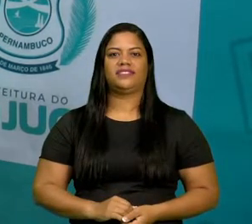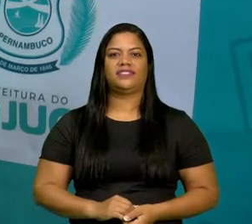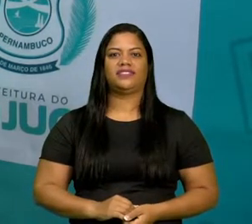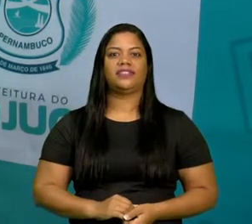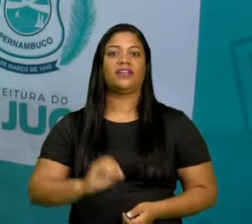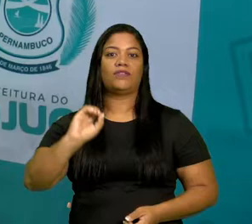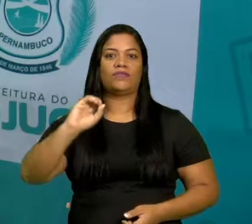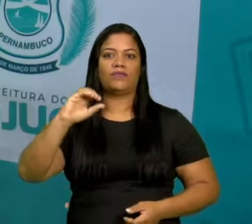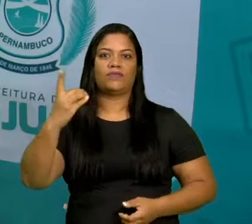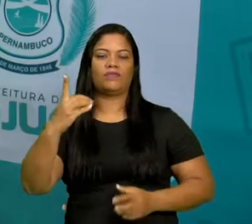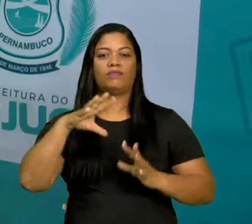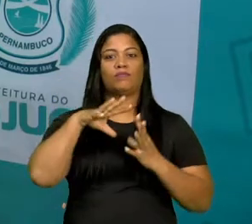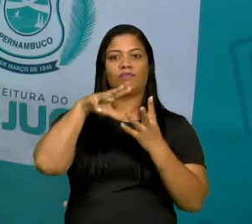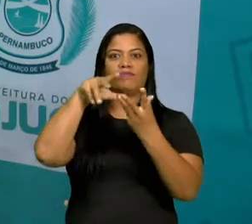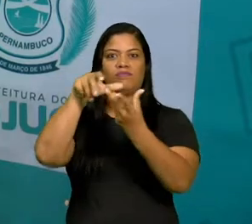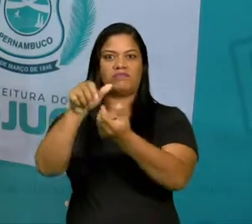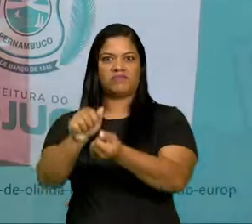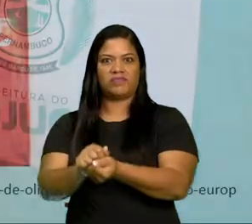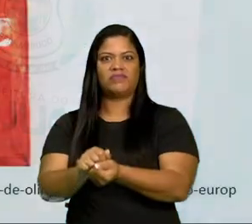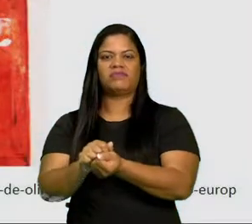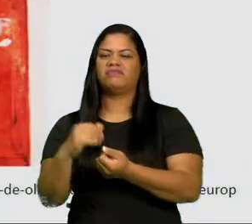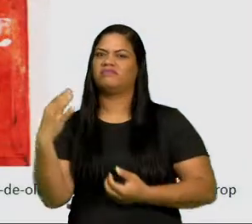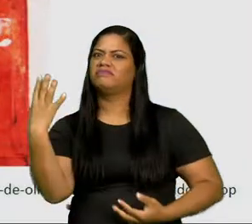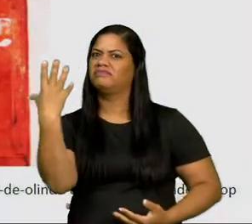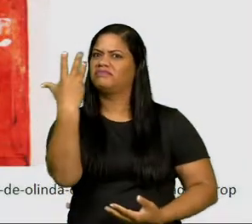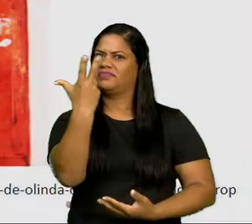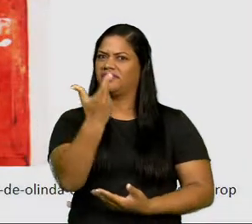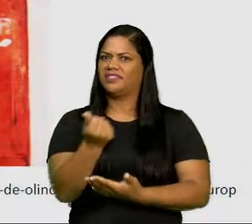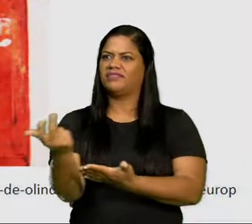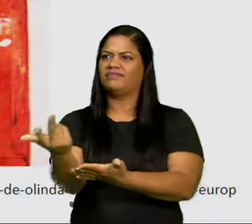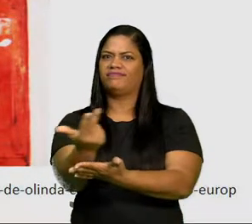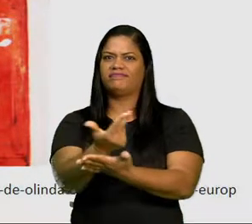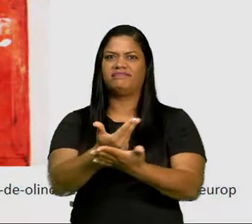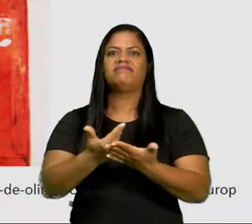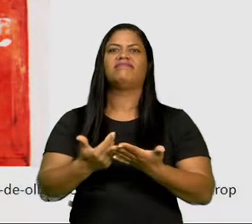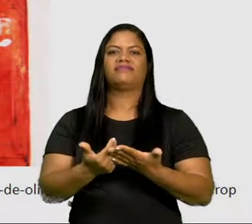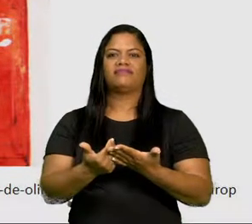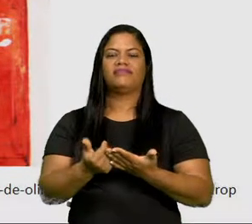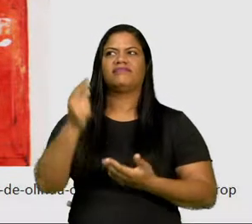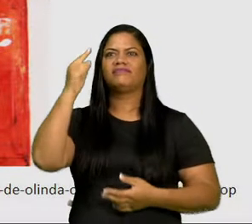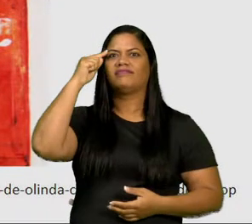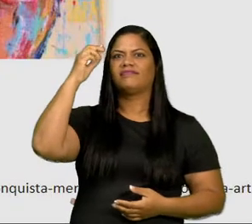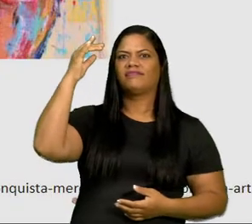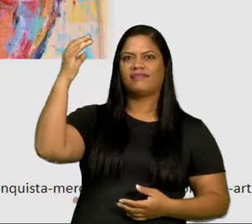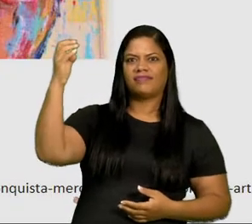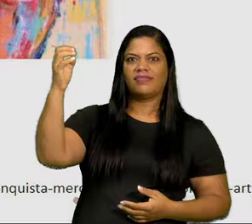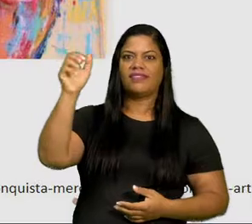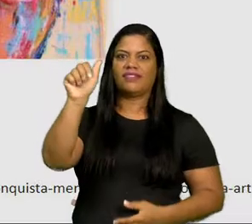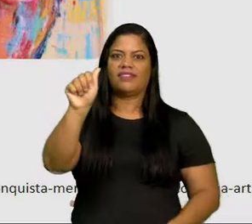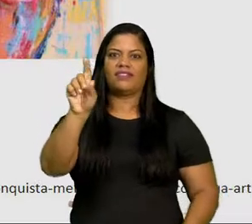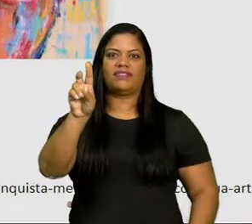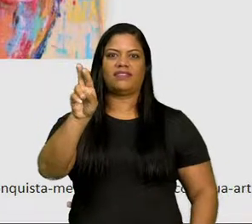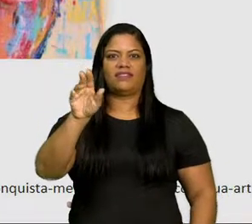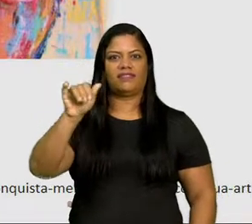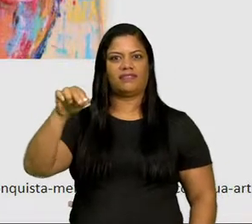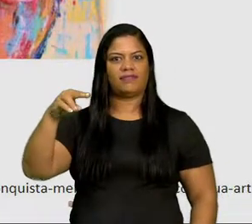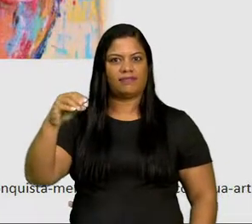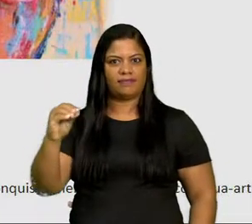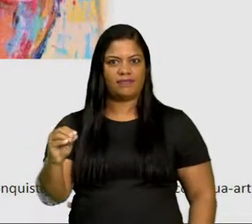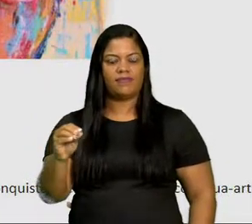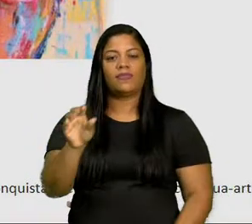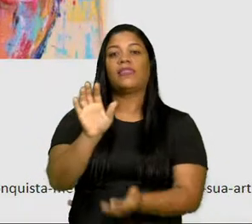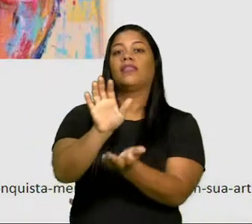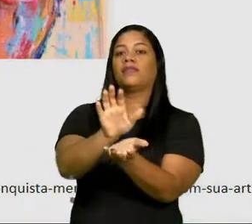De Olinda para o mundo. Olha a obra dele que bonita. A obra abstrata de Adriano. As obras